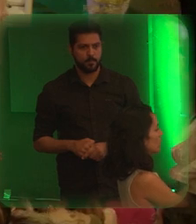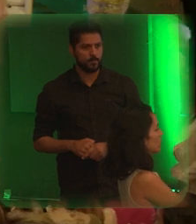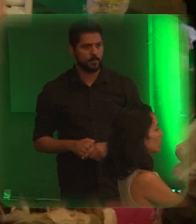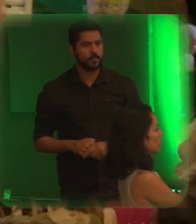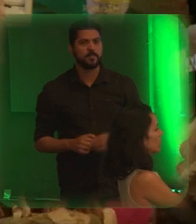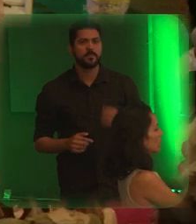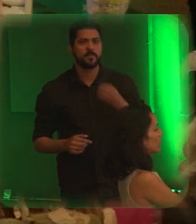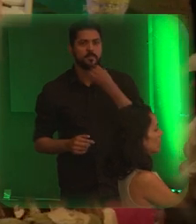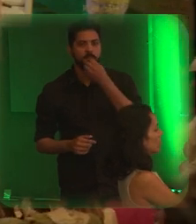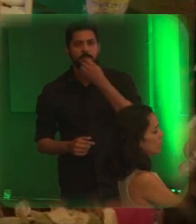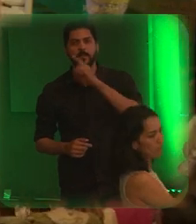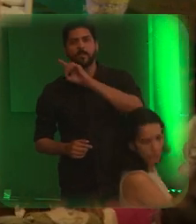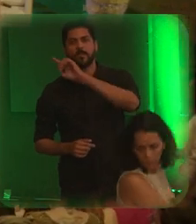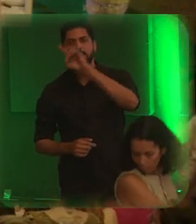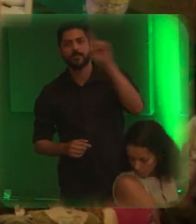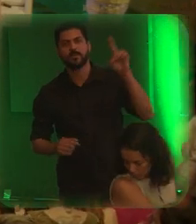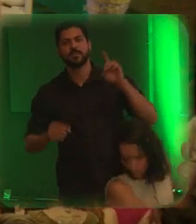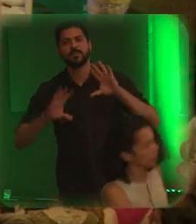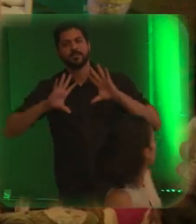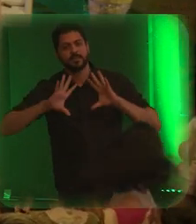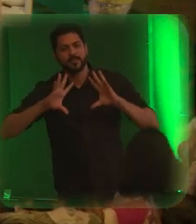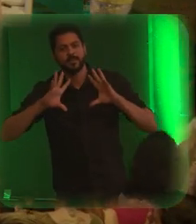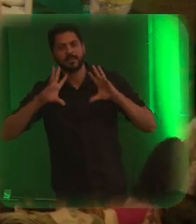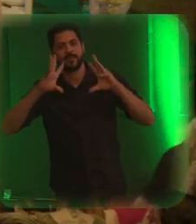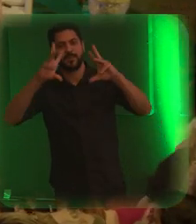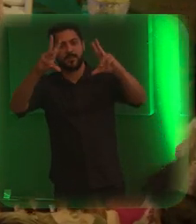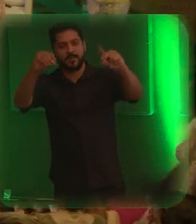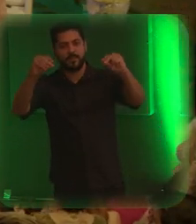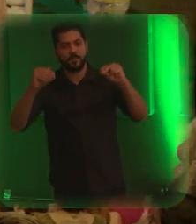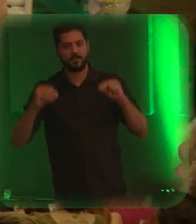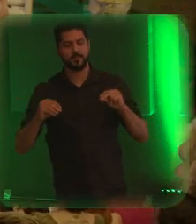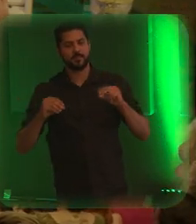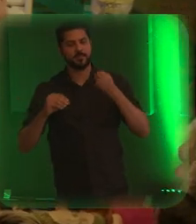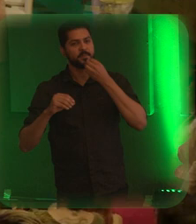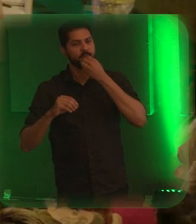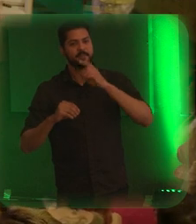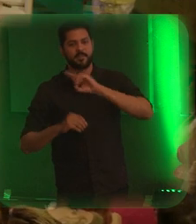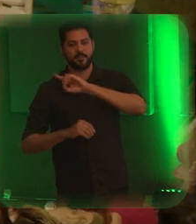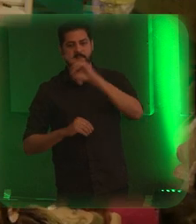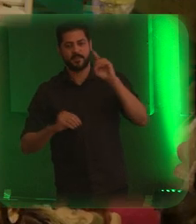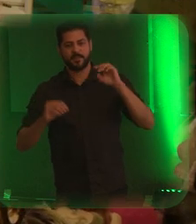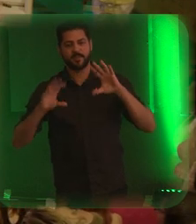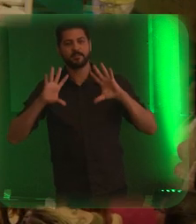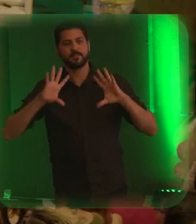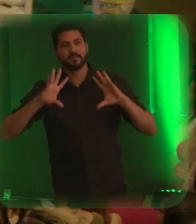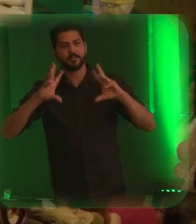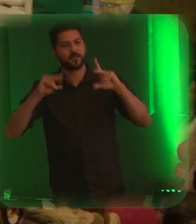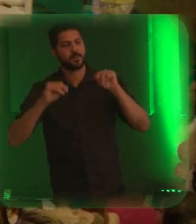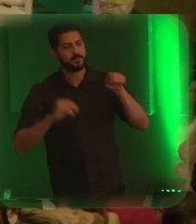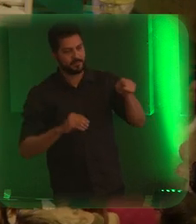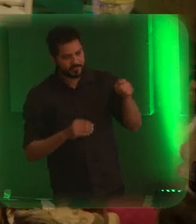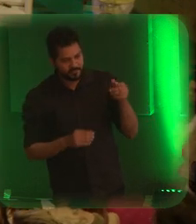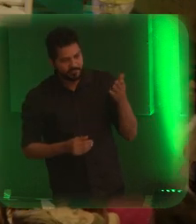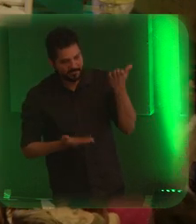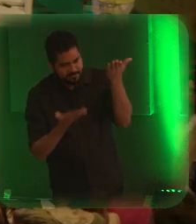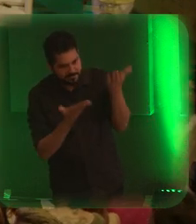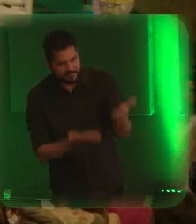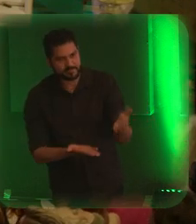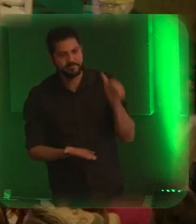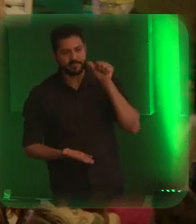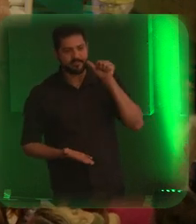Bom dia a todos e a todas. Bom dia à governadora